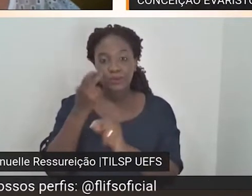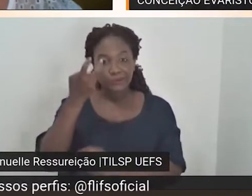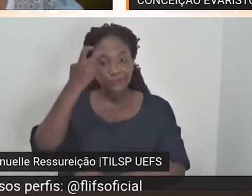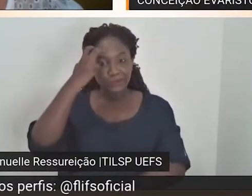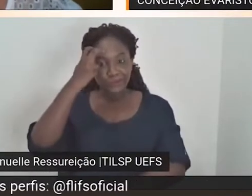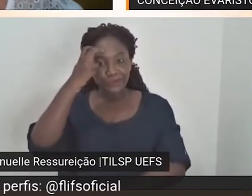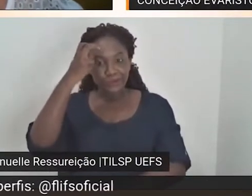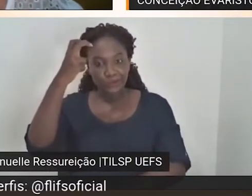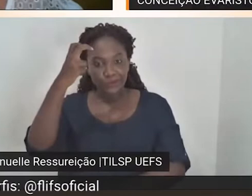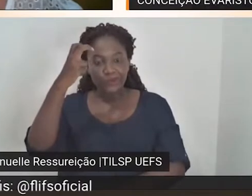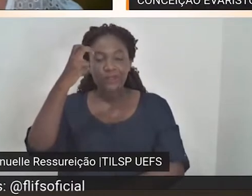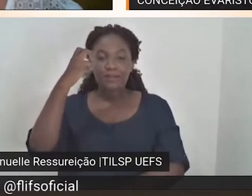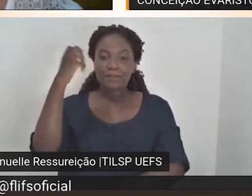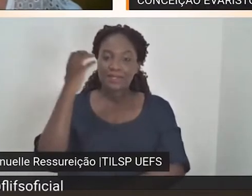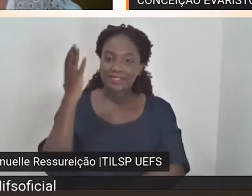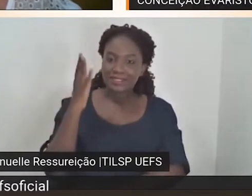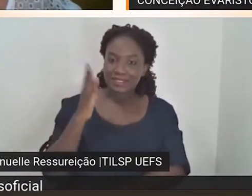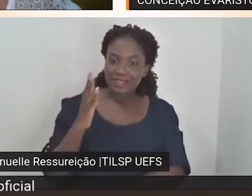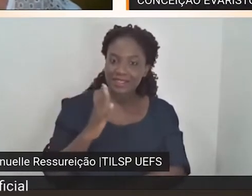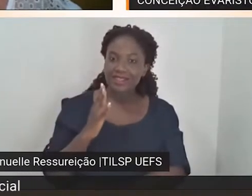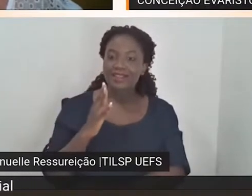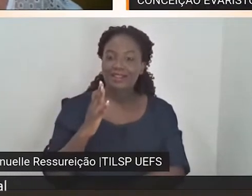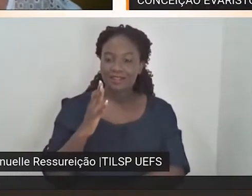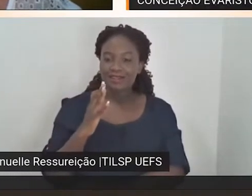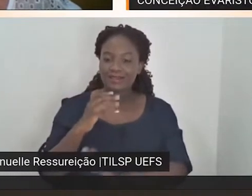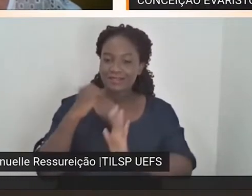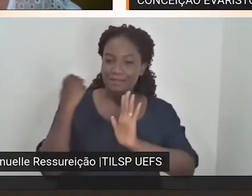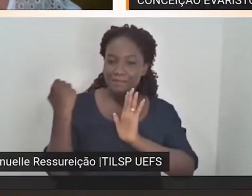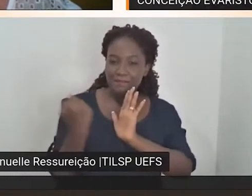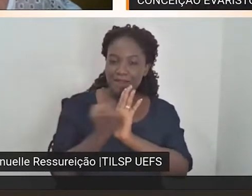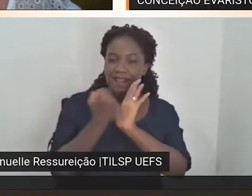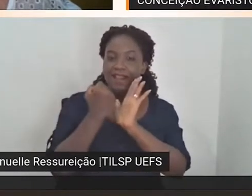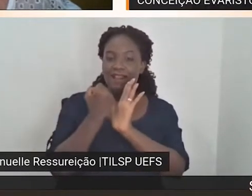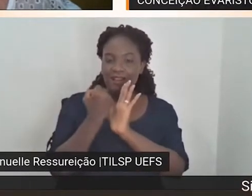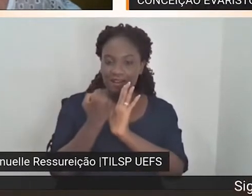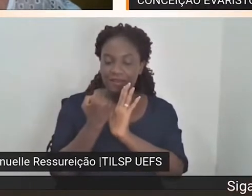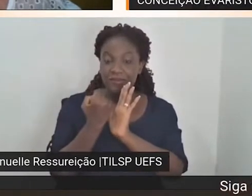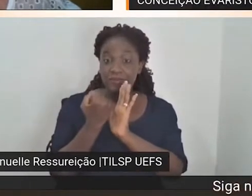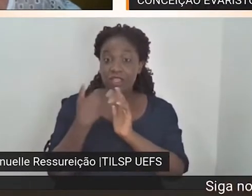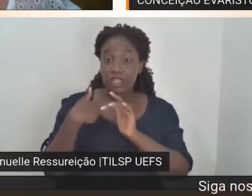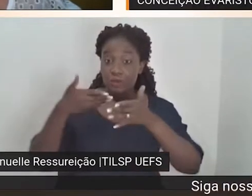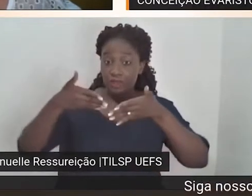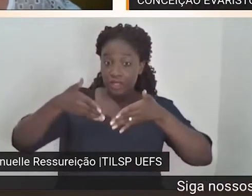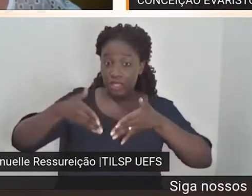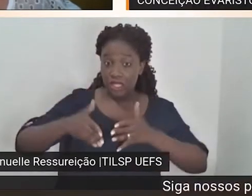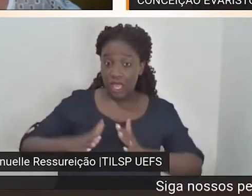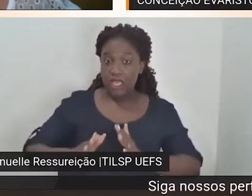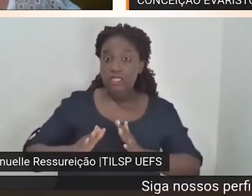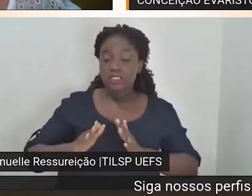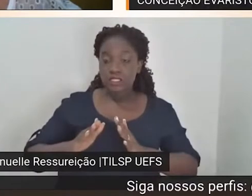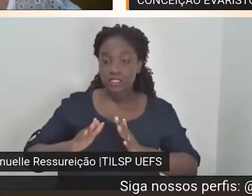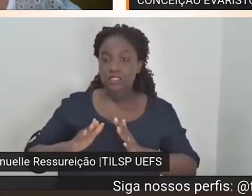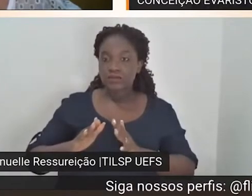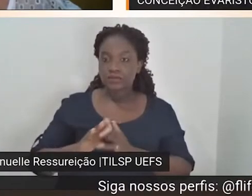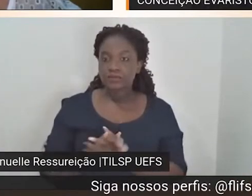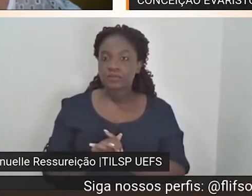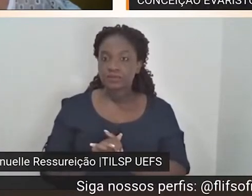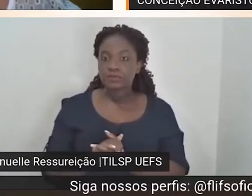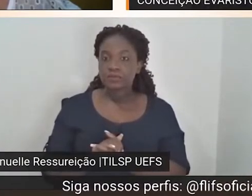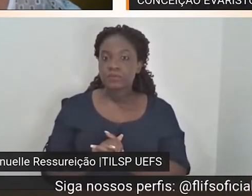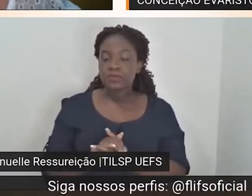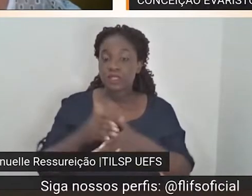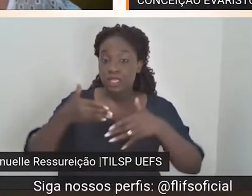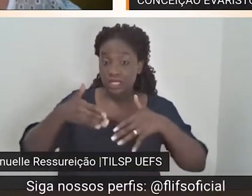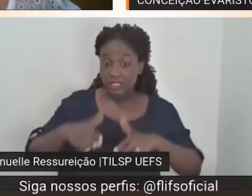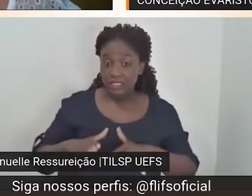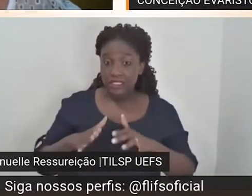afro-brasileiras, né, com essa marca também de moralidade. Eu nasci, né, eu digo, não nasci rodeada de livros, eu nasci